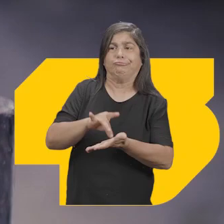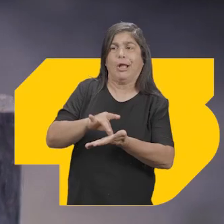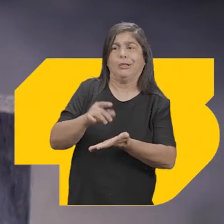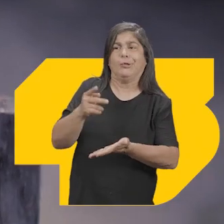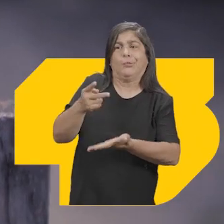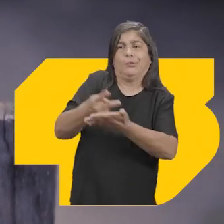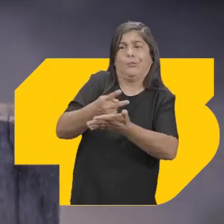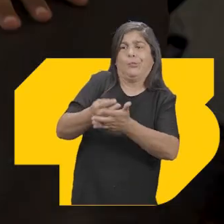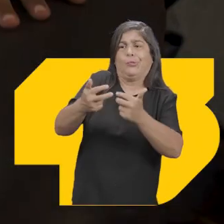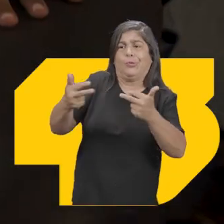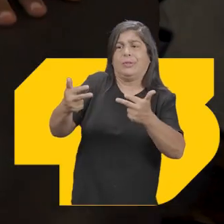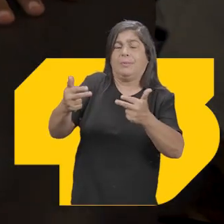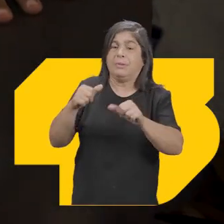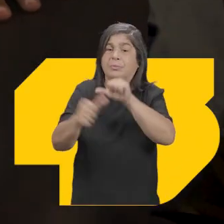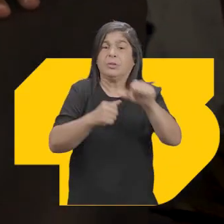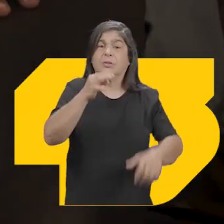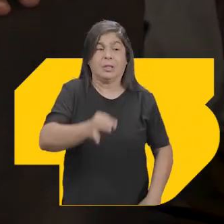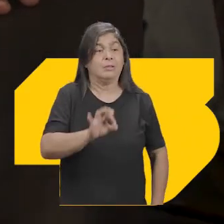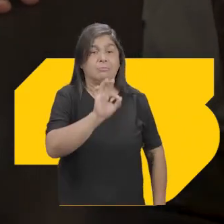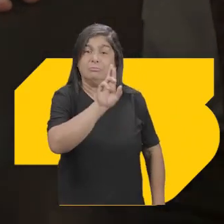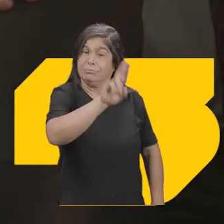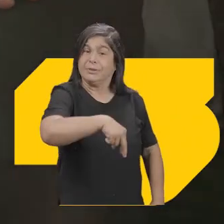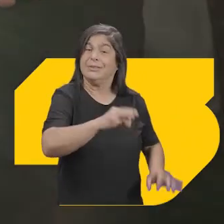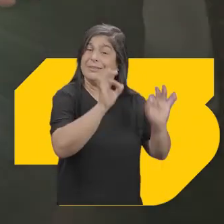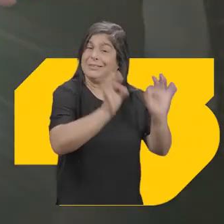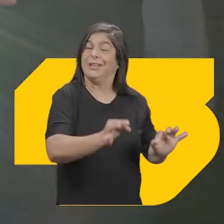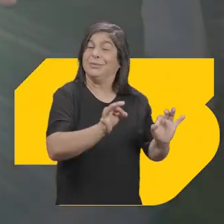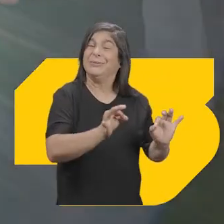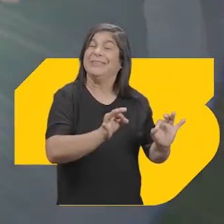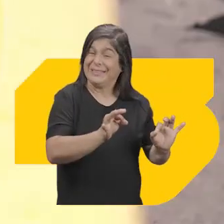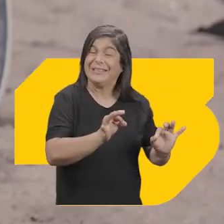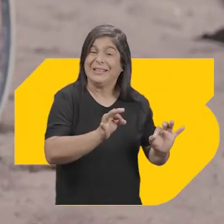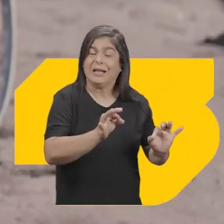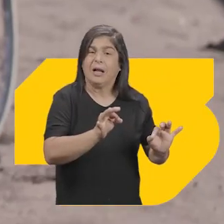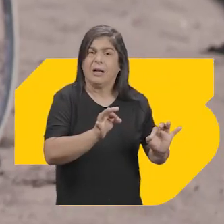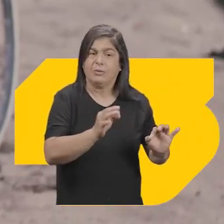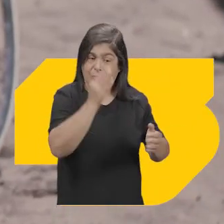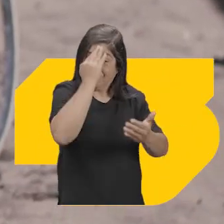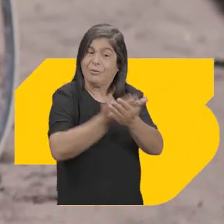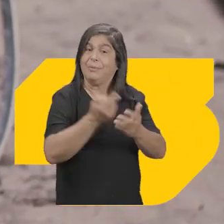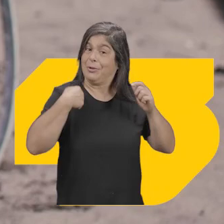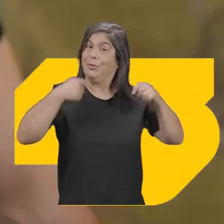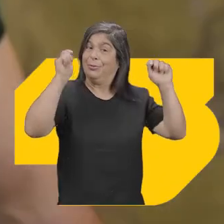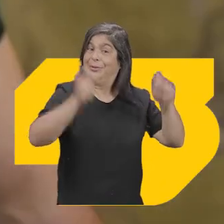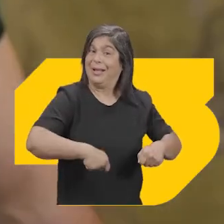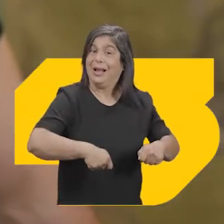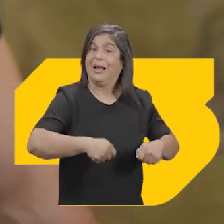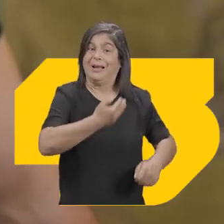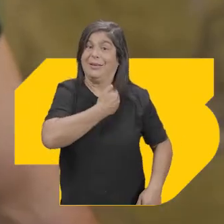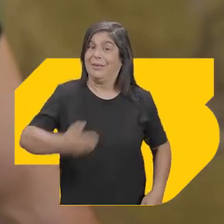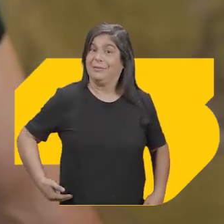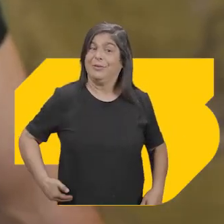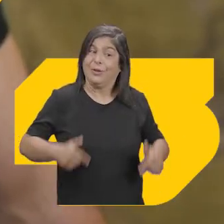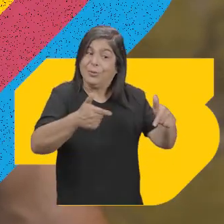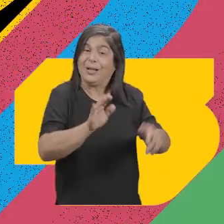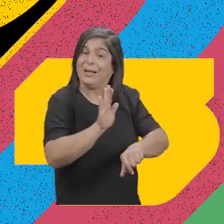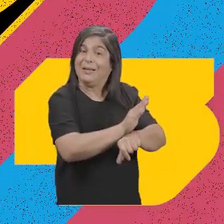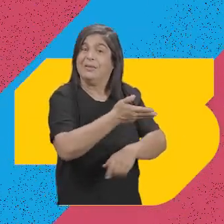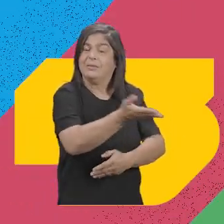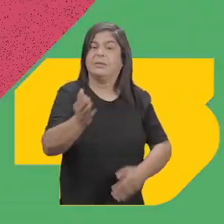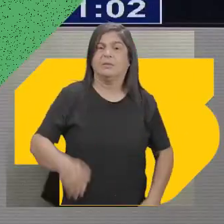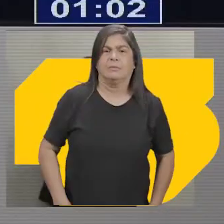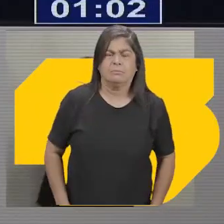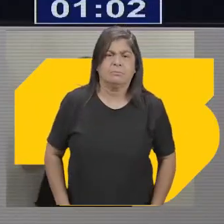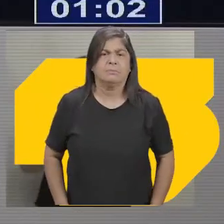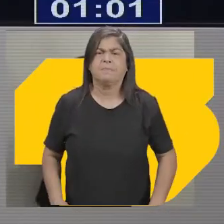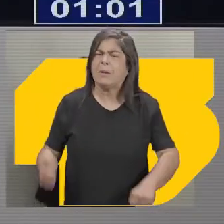estão erradas, tem que mudar para certo. Tem que mudar para certa. É exatamente isso. Pronto, você vai confiar em mim que eu vou fazer isso. Eu quero ser governador para lutar por você.